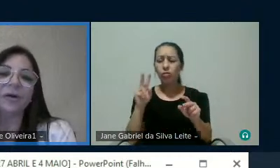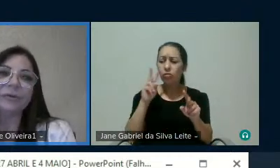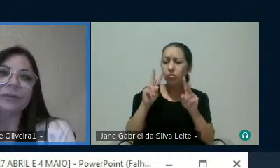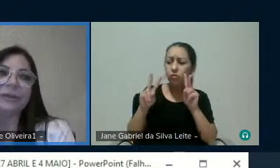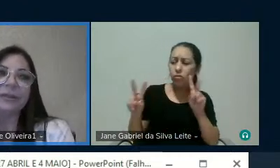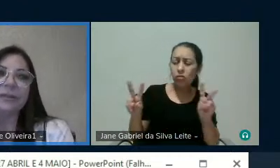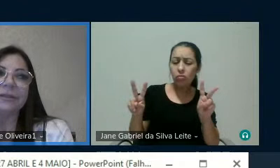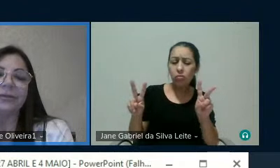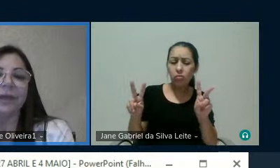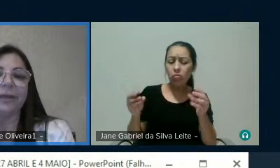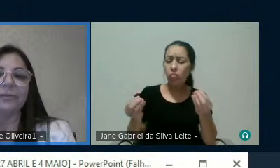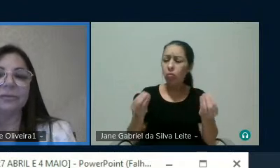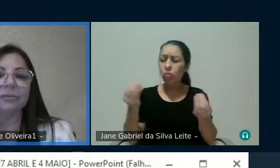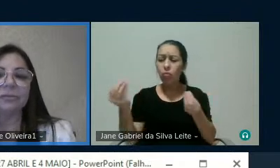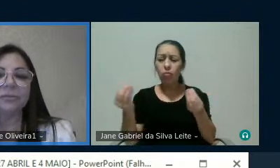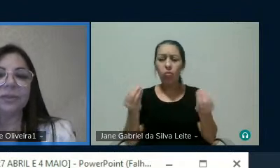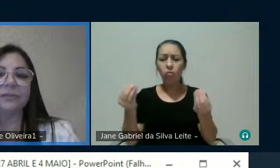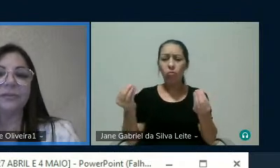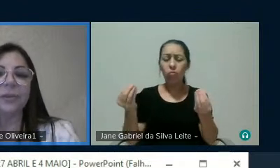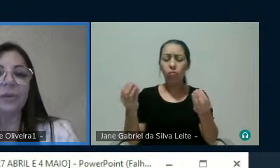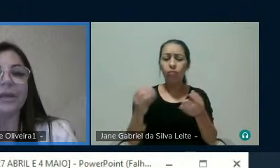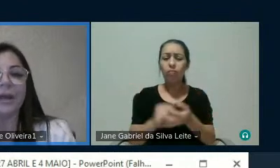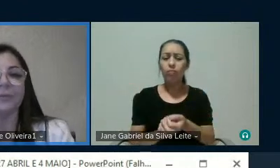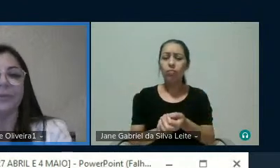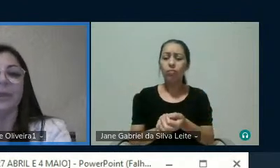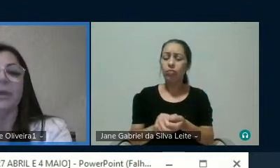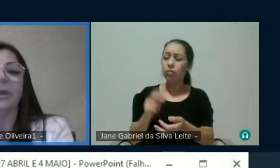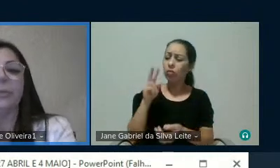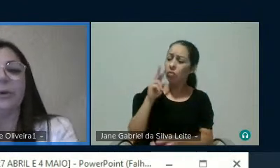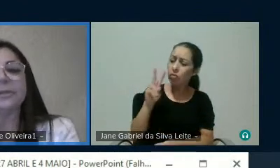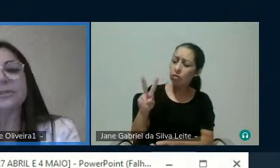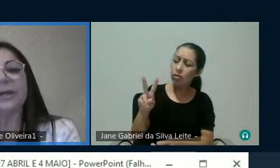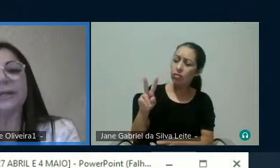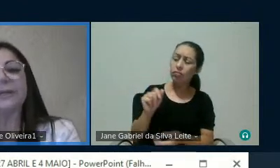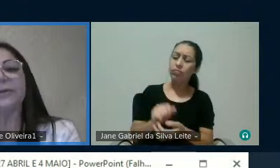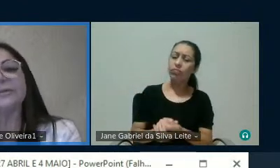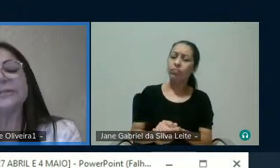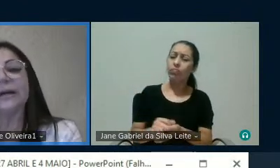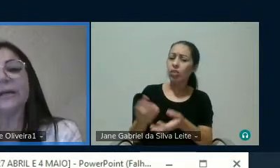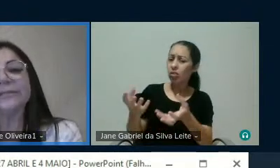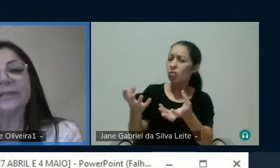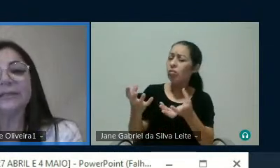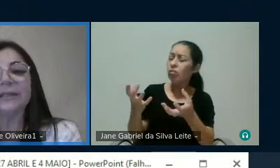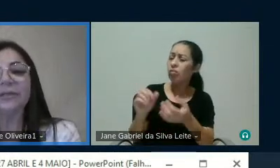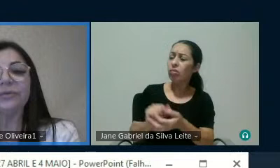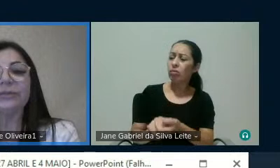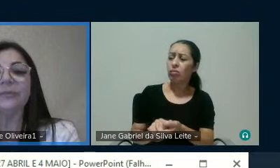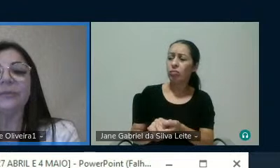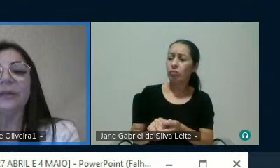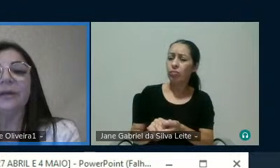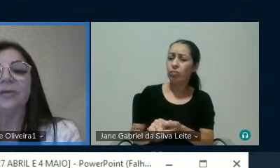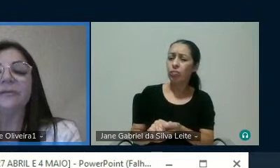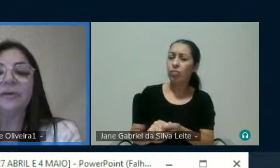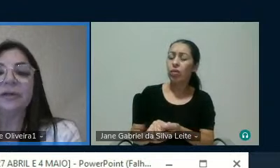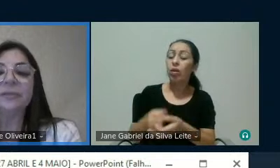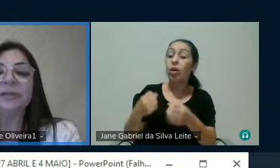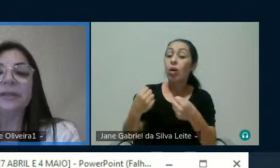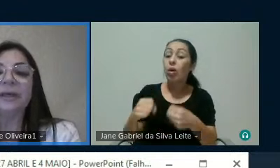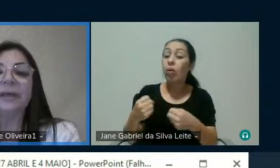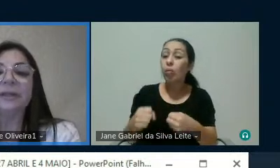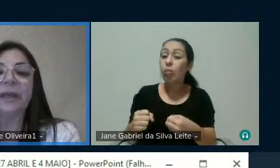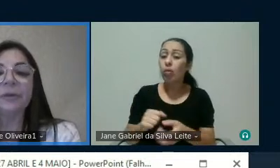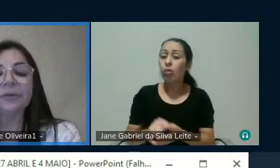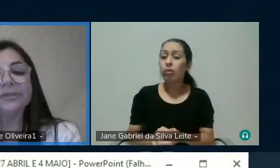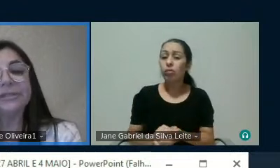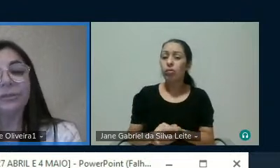do foco que eu quero, do meu olhar. Eu posso categorizar essa literatura